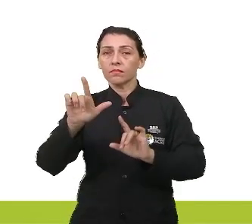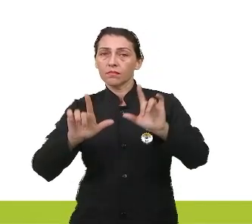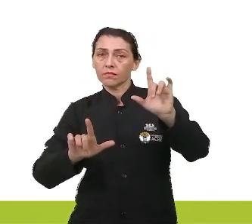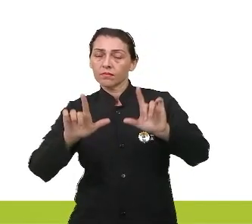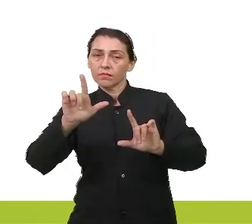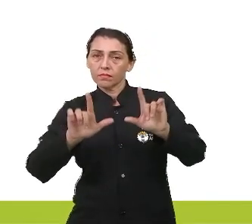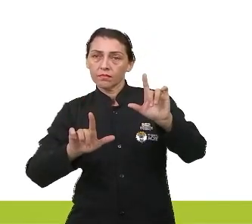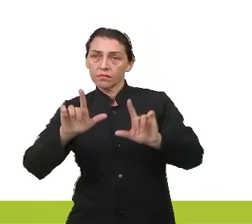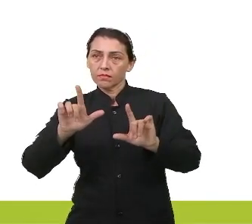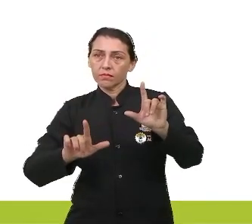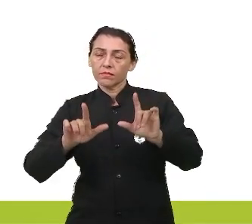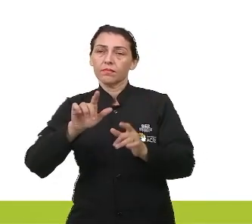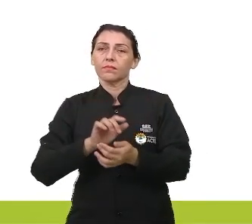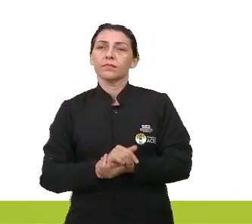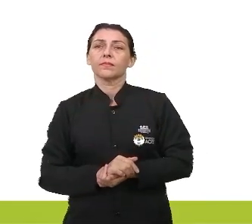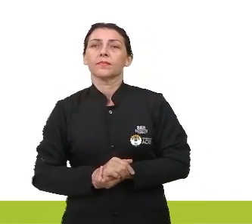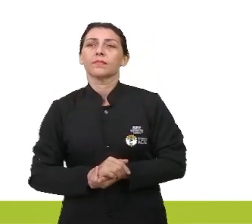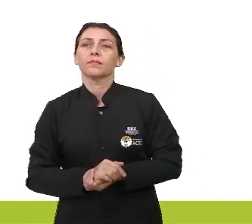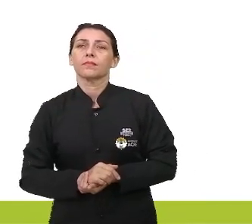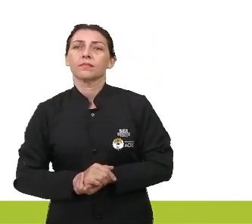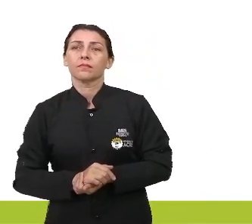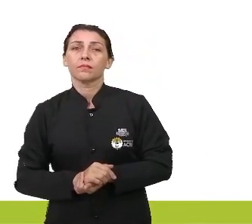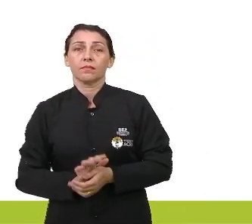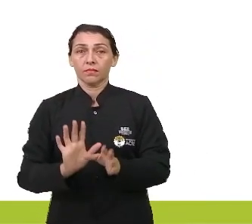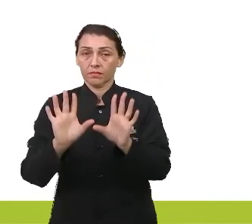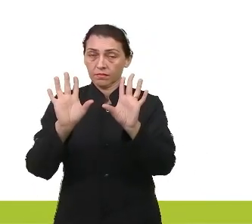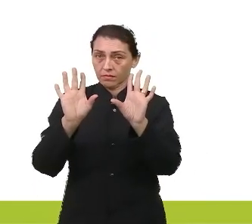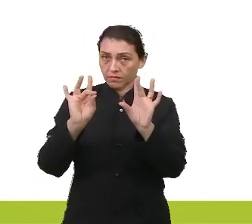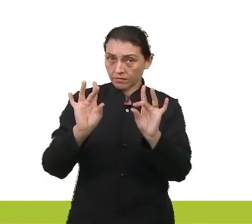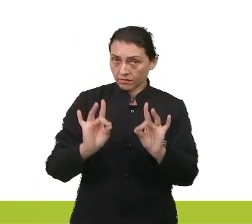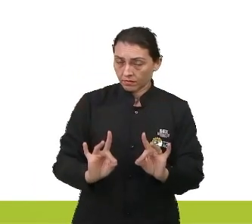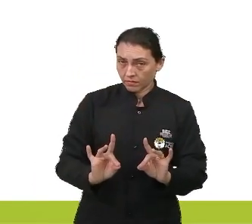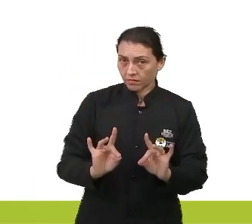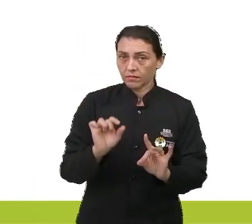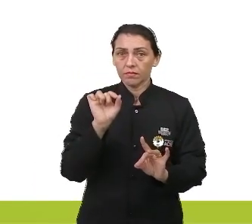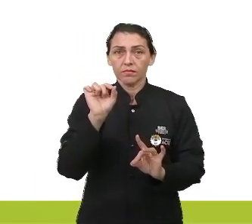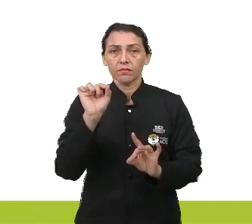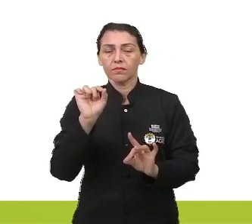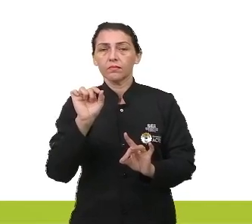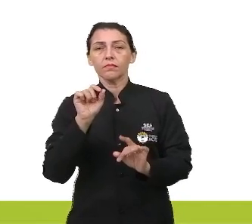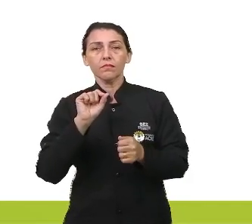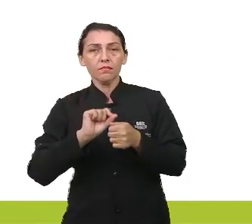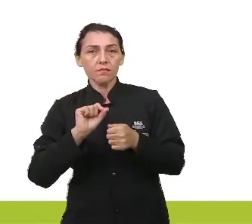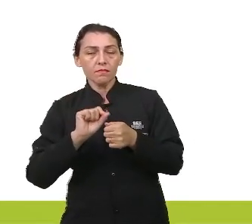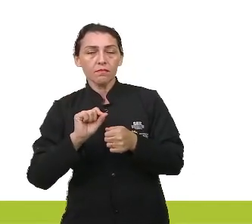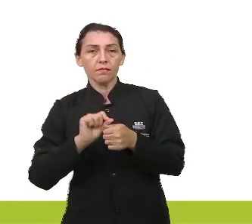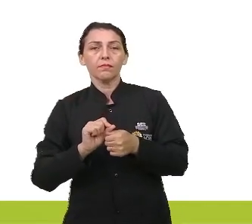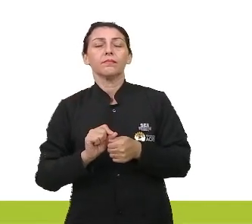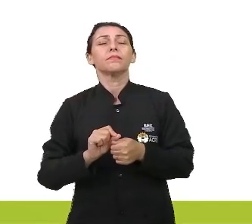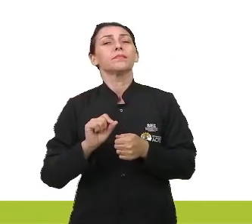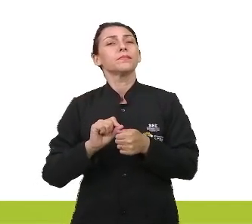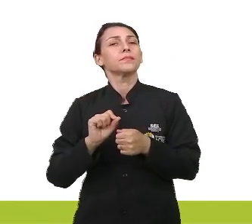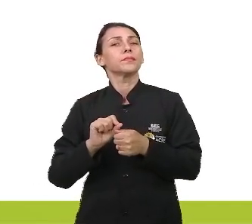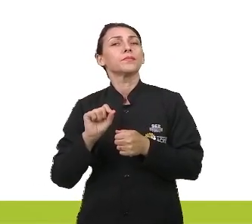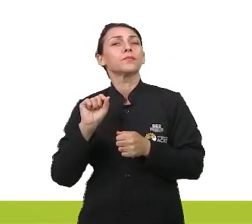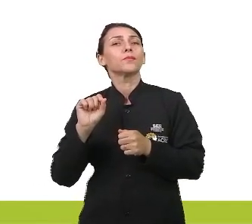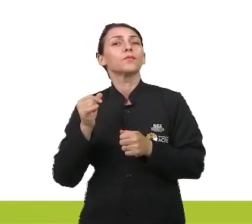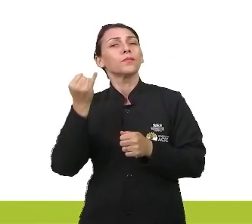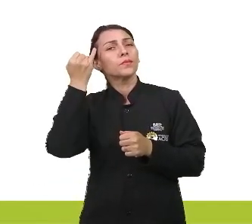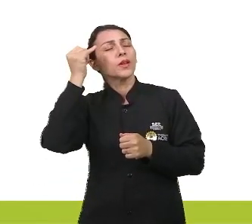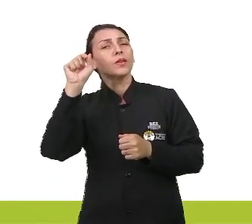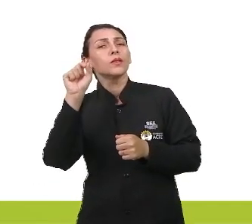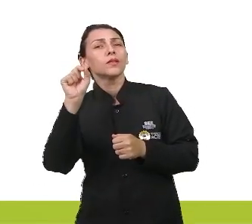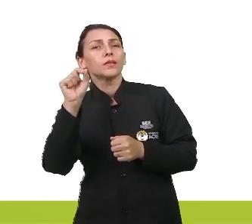TV. Então, isso aqui é o detalhamento. O que ela vai fazer? Realizar. Realizar dá uma ideia de